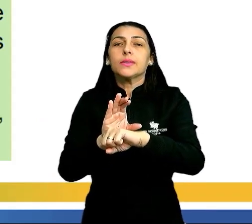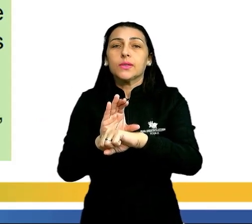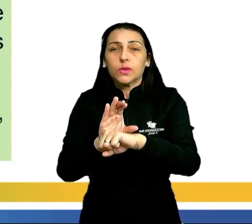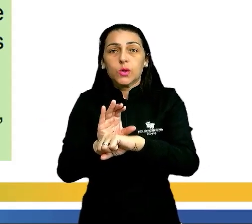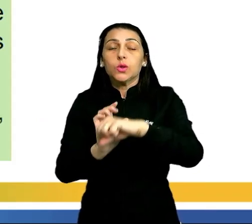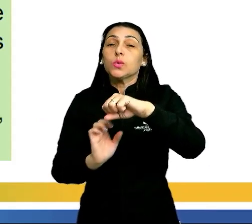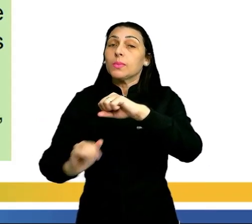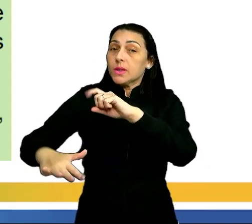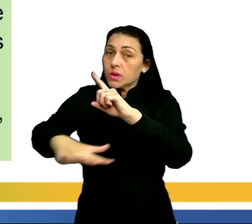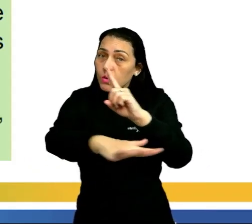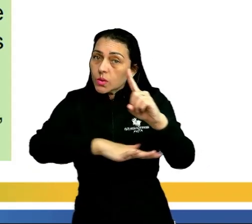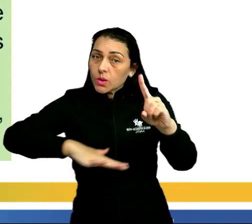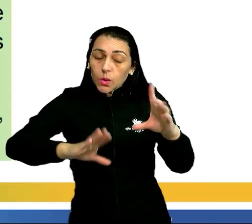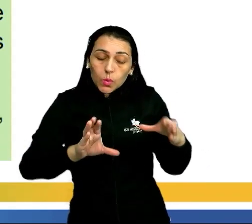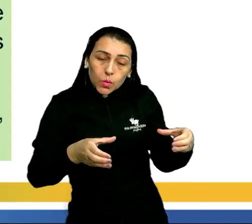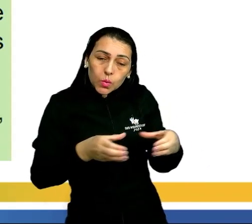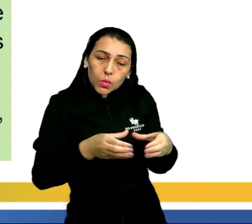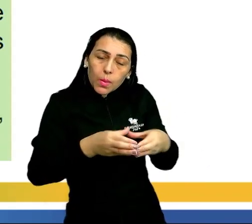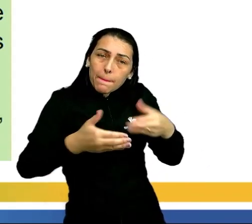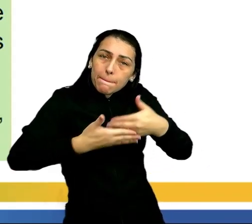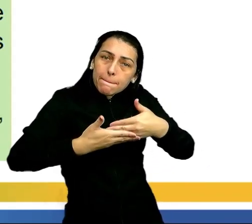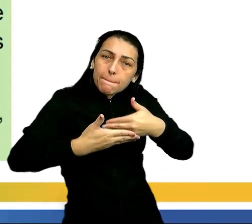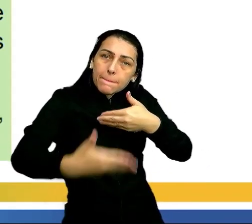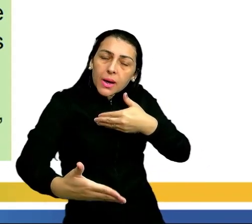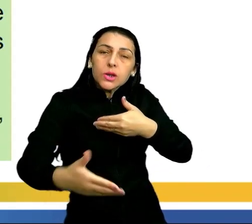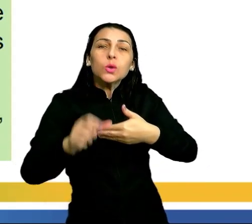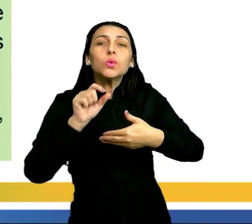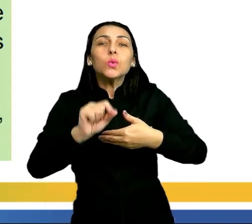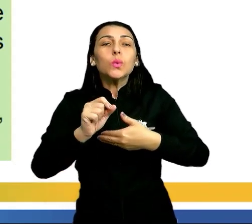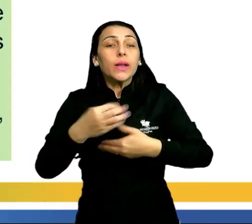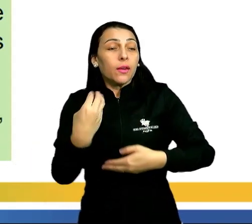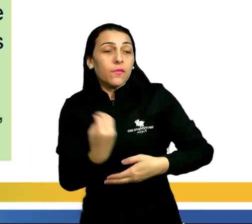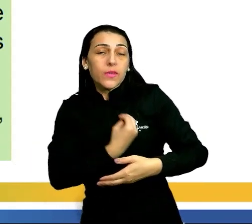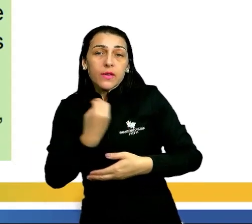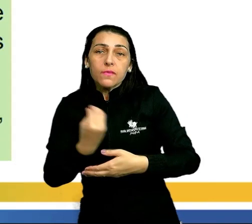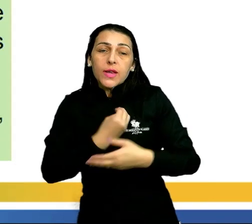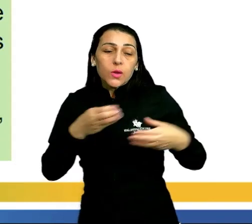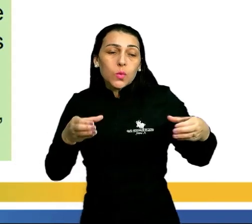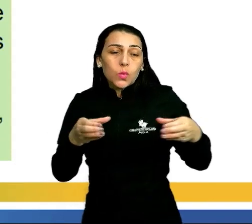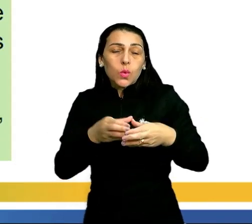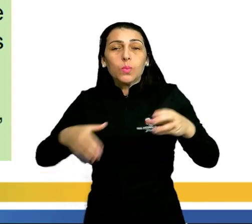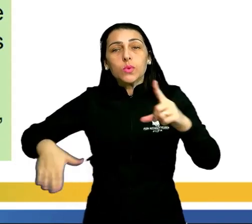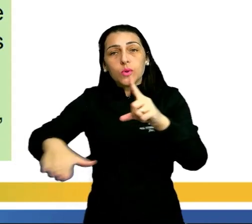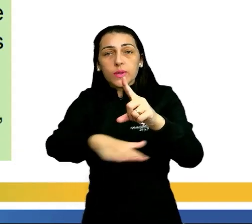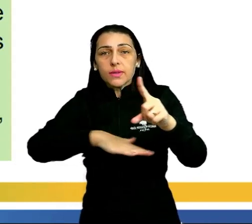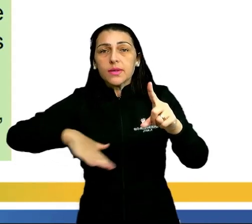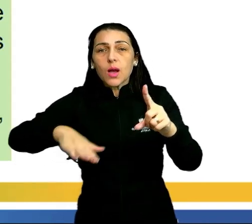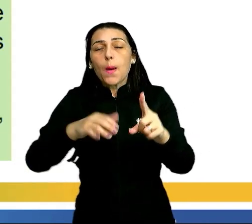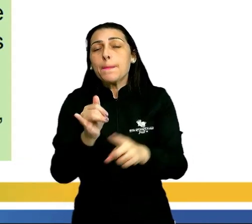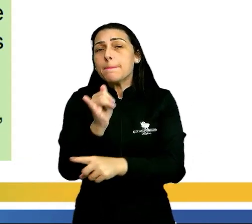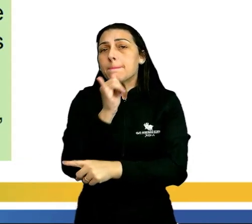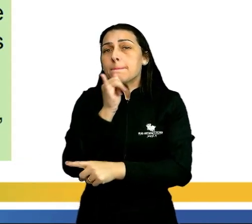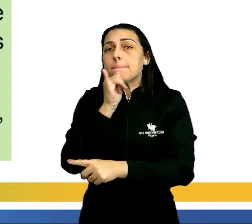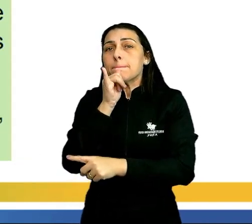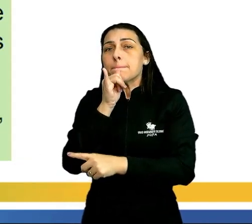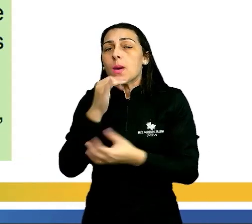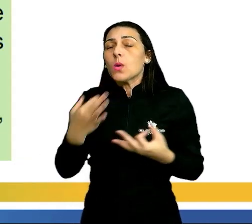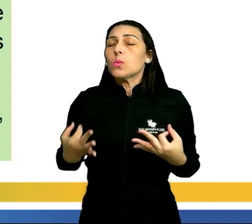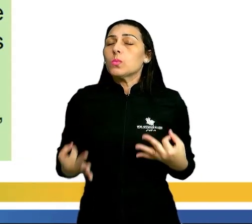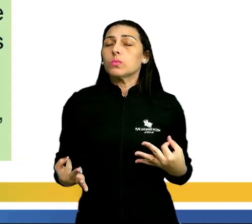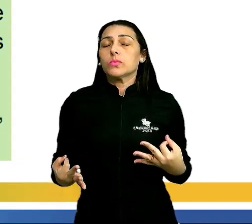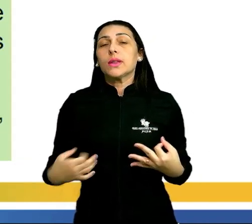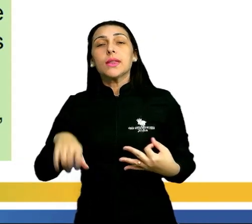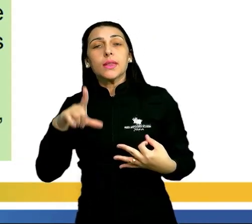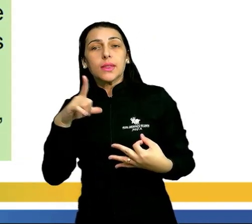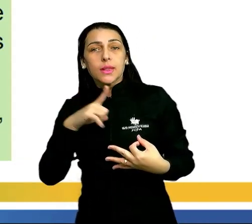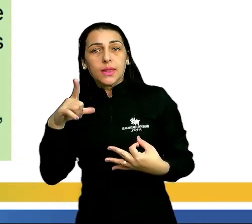uma sociedade, de um grupo, a partir dos padrões vigentes naquele grupo social. Por exemplo, o budismo tem o